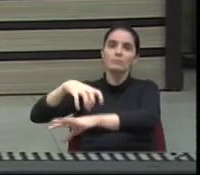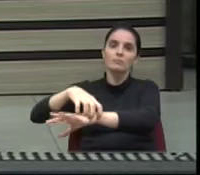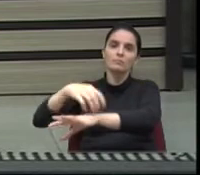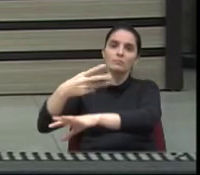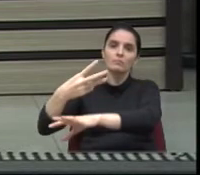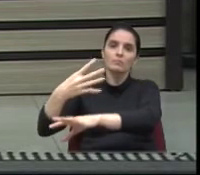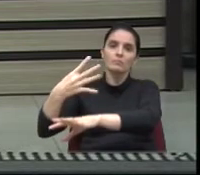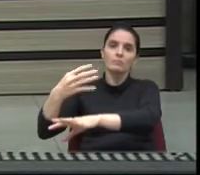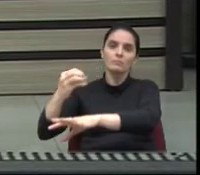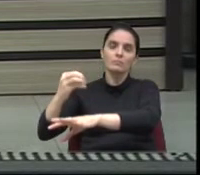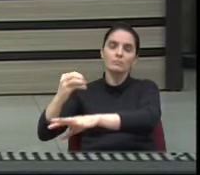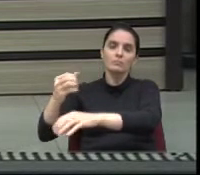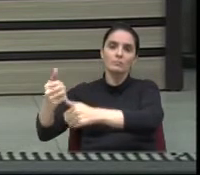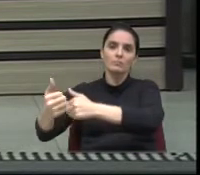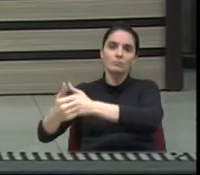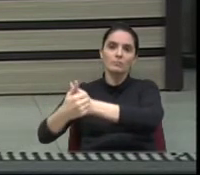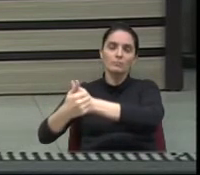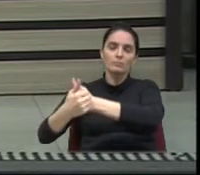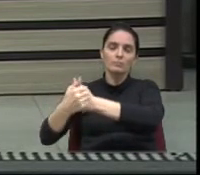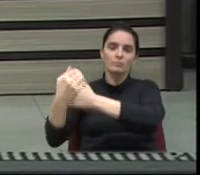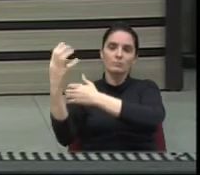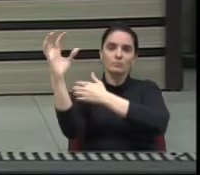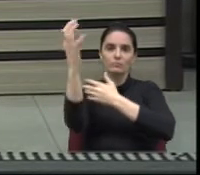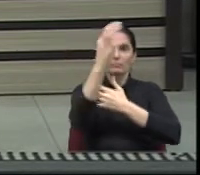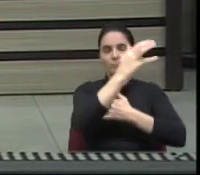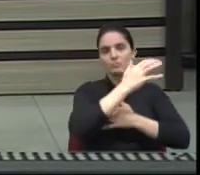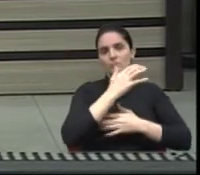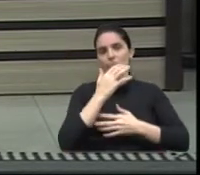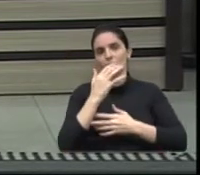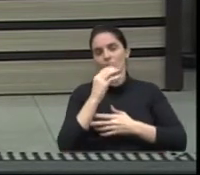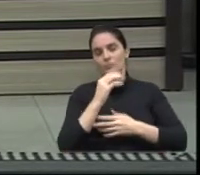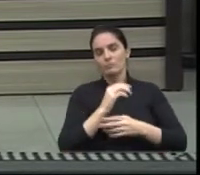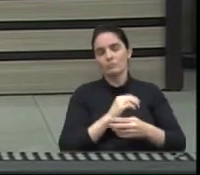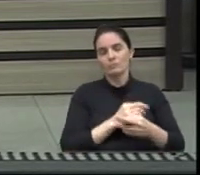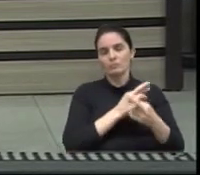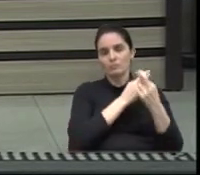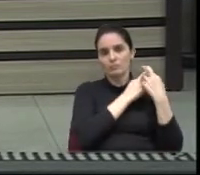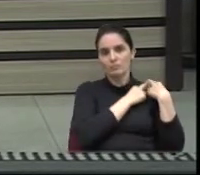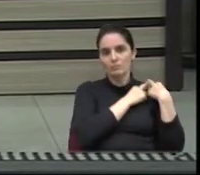340, localizado na Praça 1º de Maio, Jardim, Morro Azul, Wagner Barbosa.